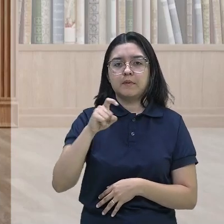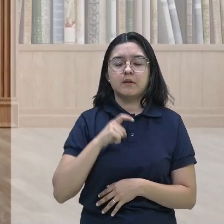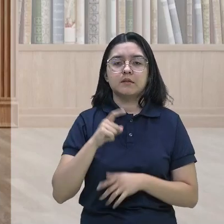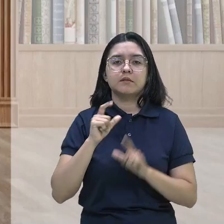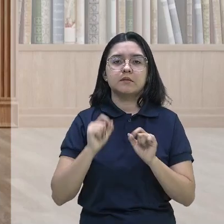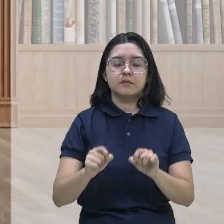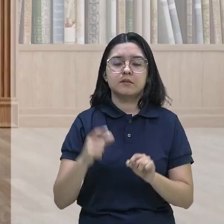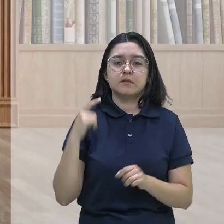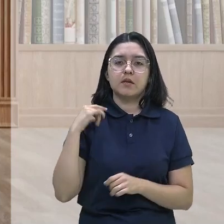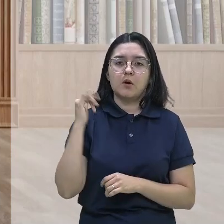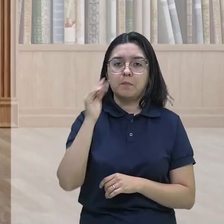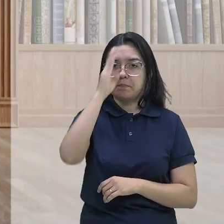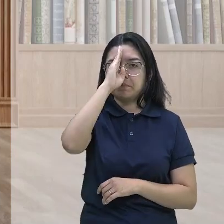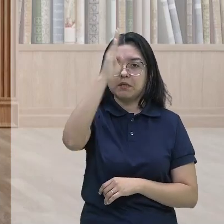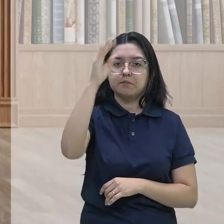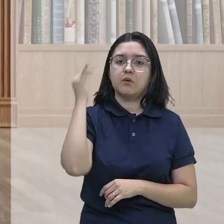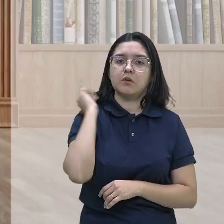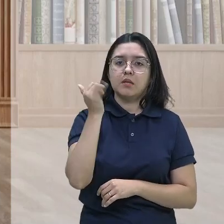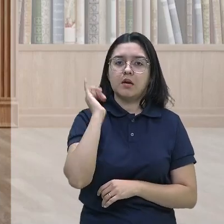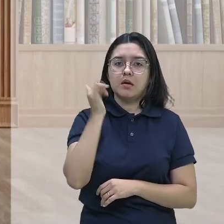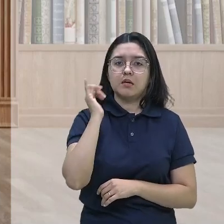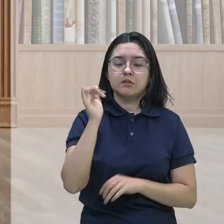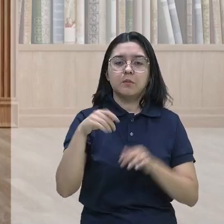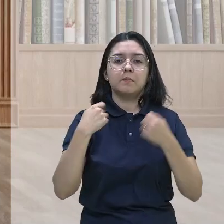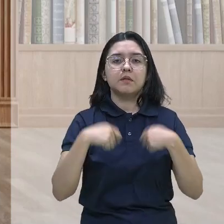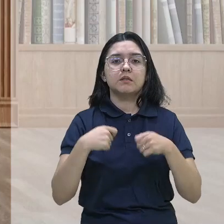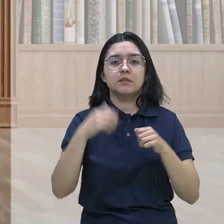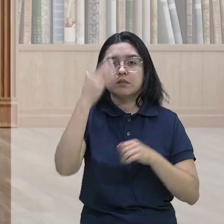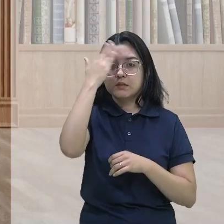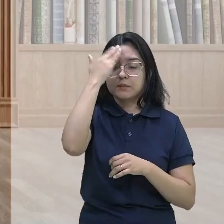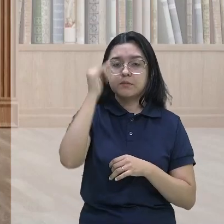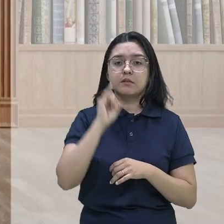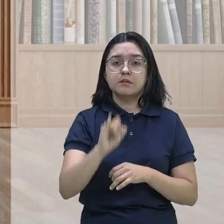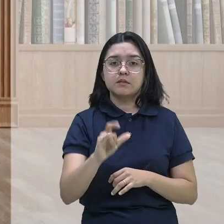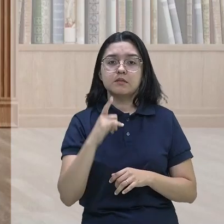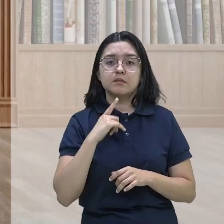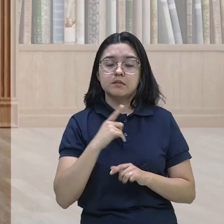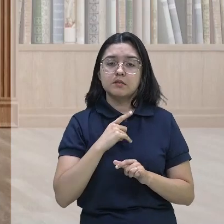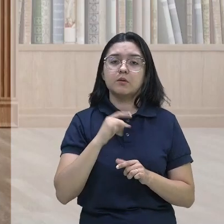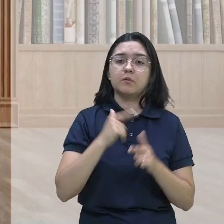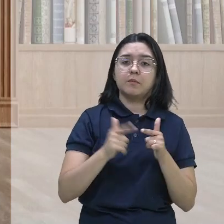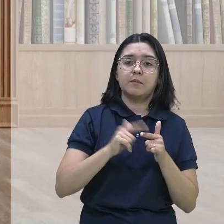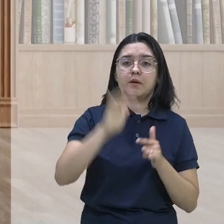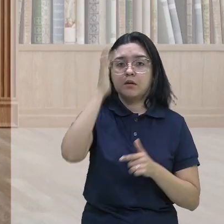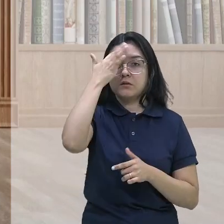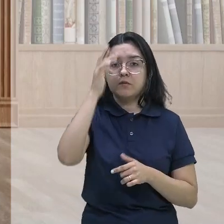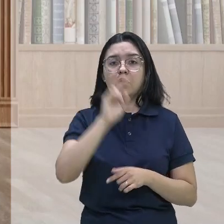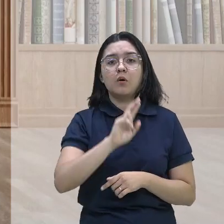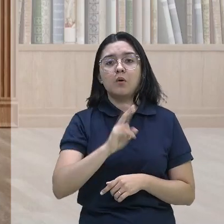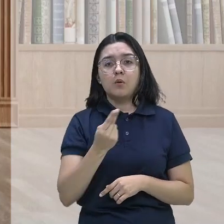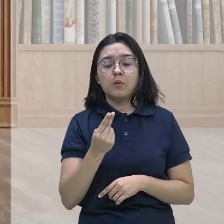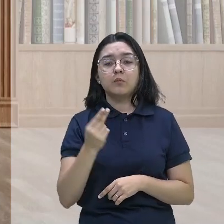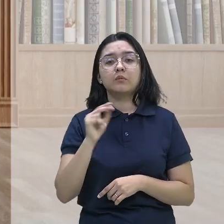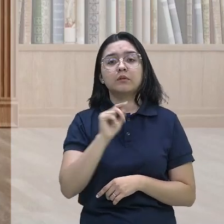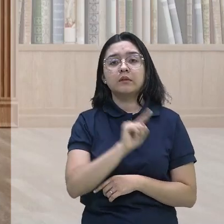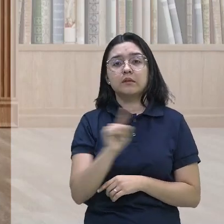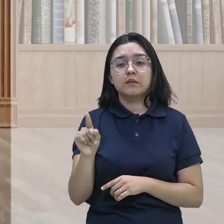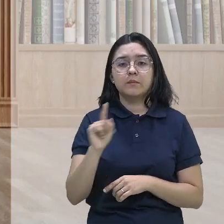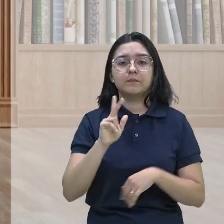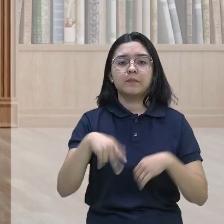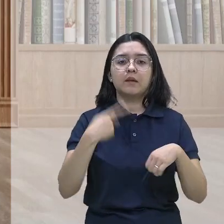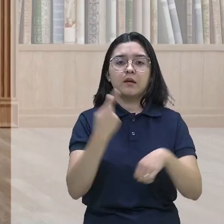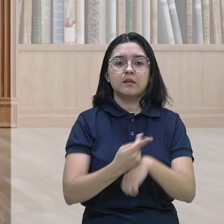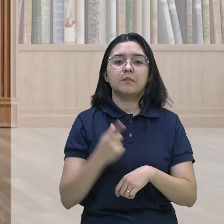ponto alto da narrativa. É aquele momento em que nós queremos saber se o problema será resolvido ou não. Passando o clímax, nós temos